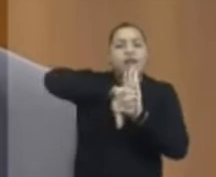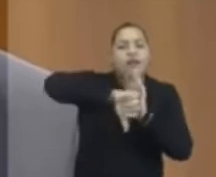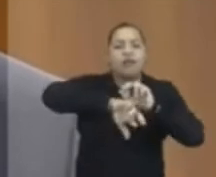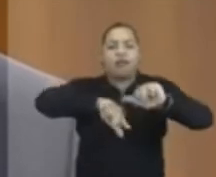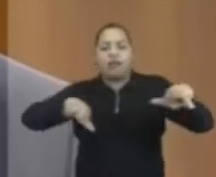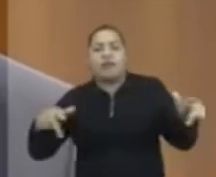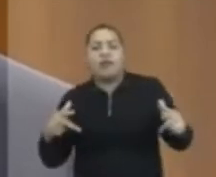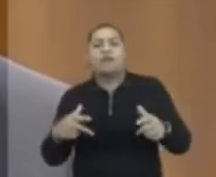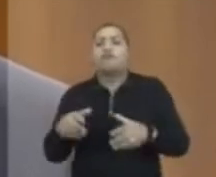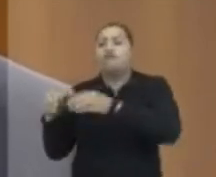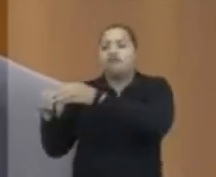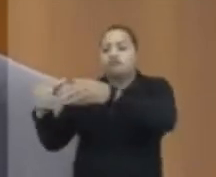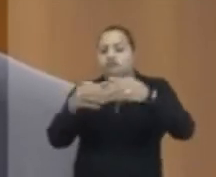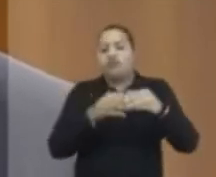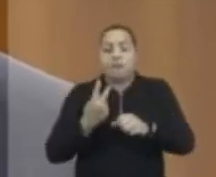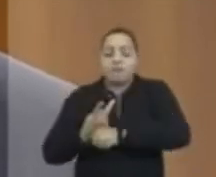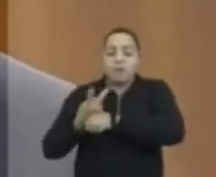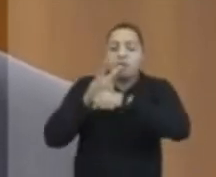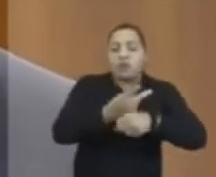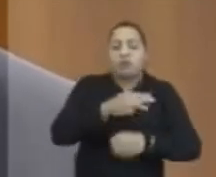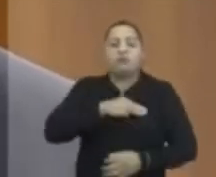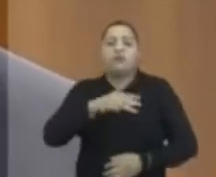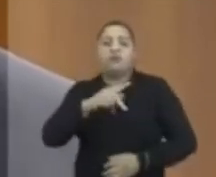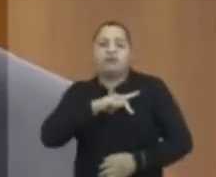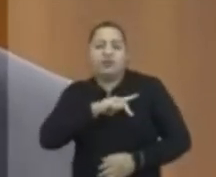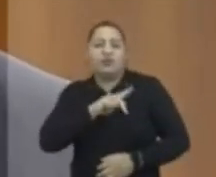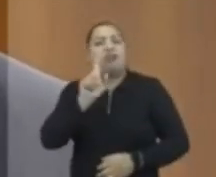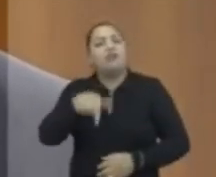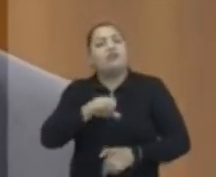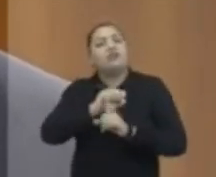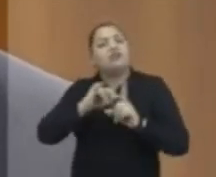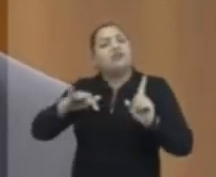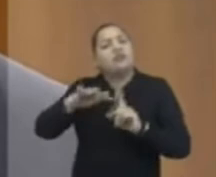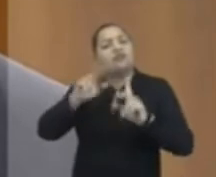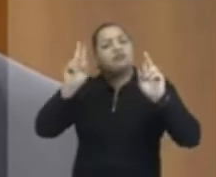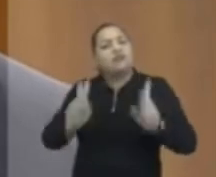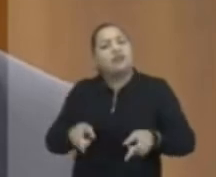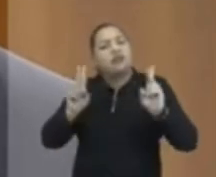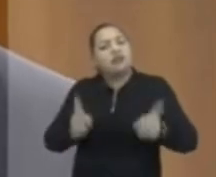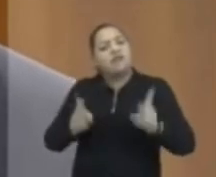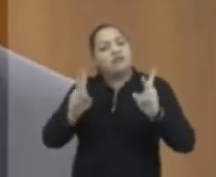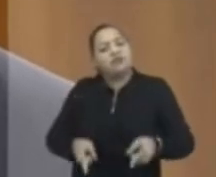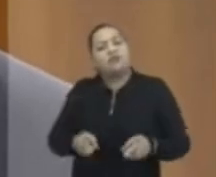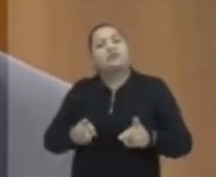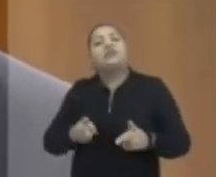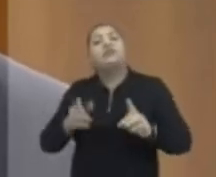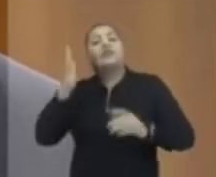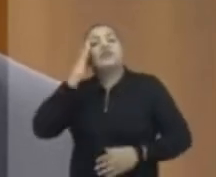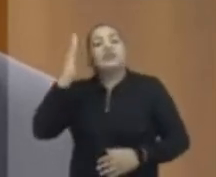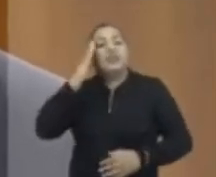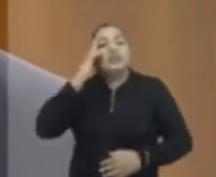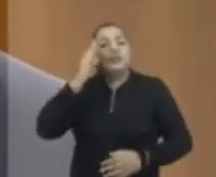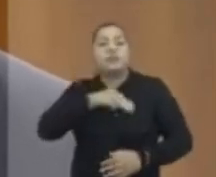envolvidas trouxe e pode trazer para a sociedade, sempre com os pés no chão, sempre sabendo que somos parte